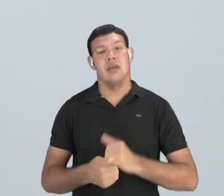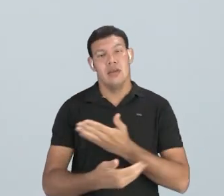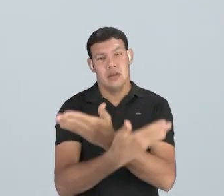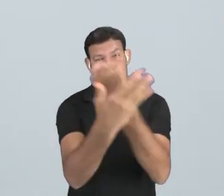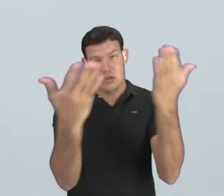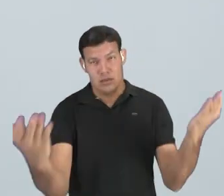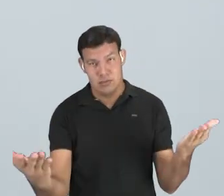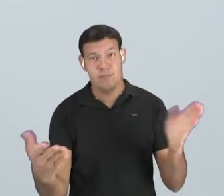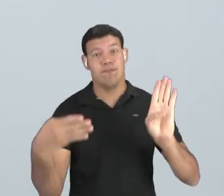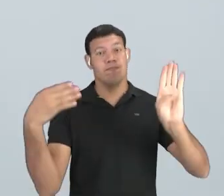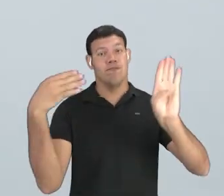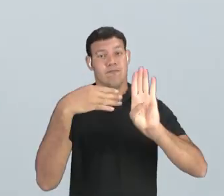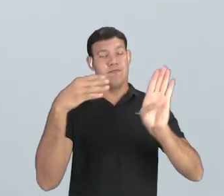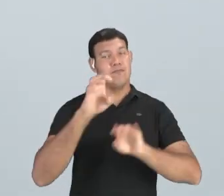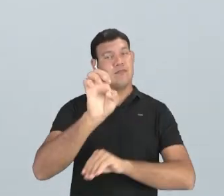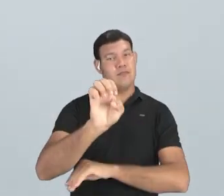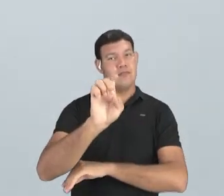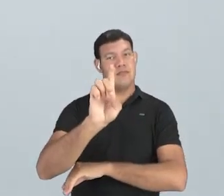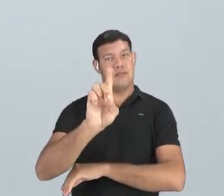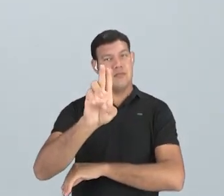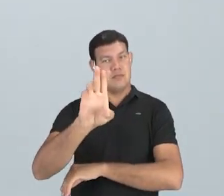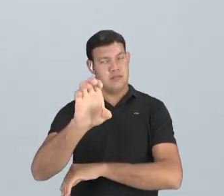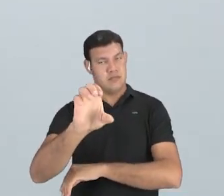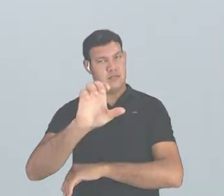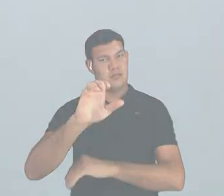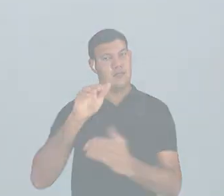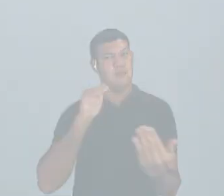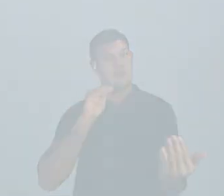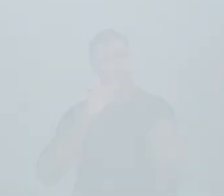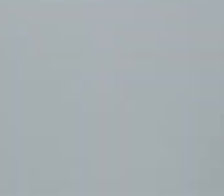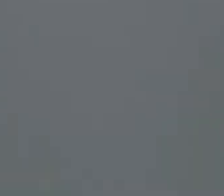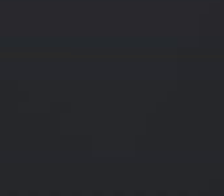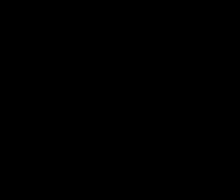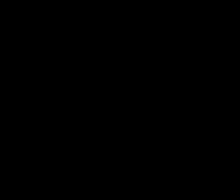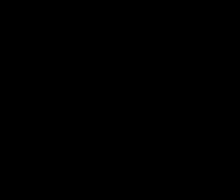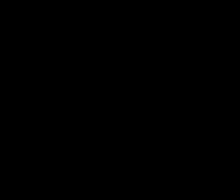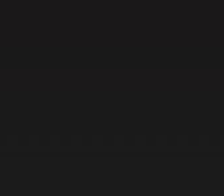saúde está disponível na plataforma e-book até a próxima